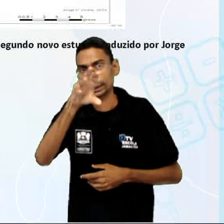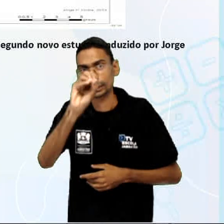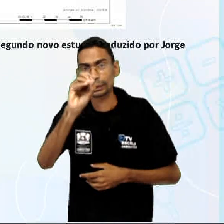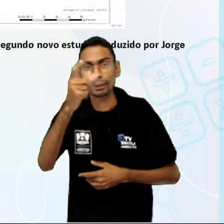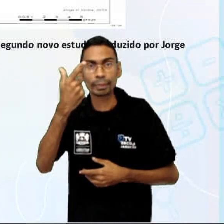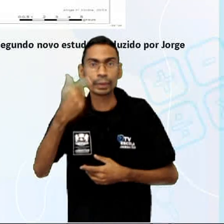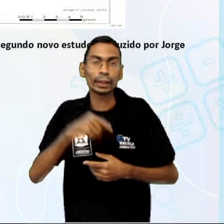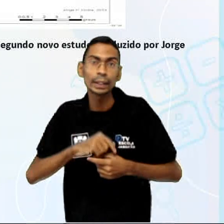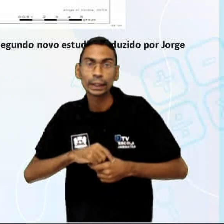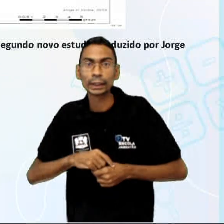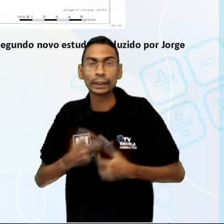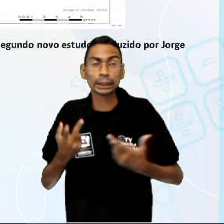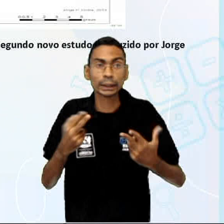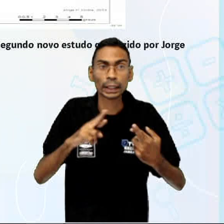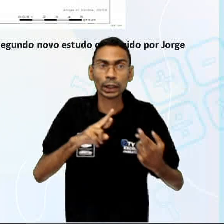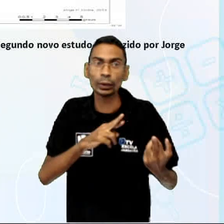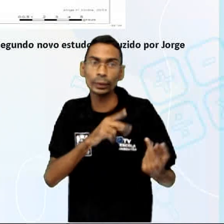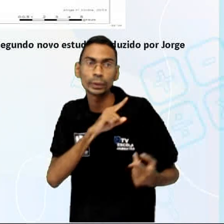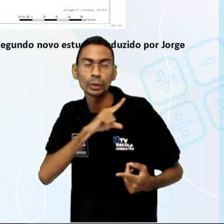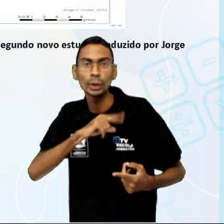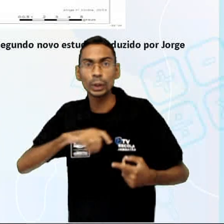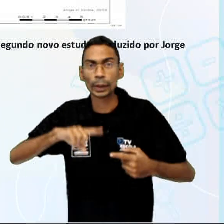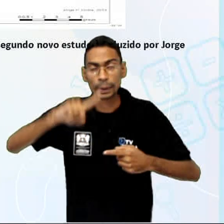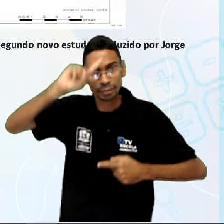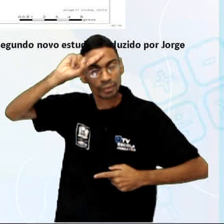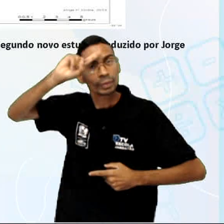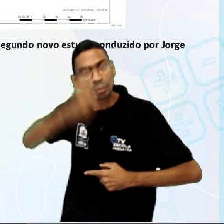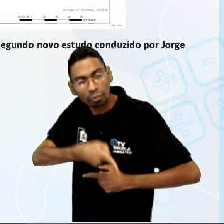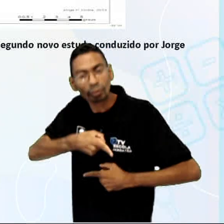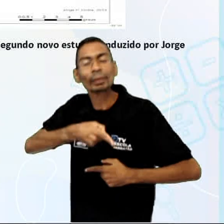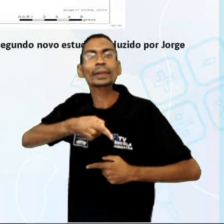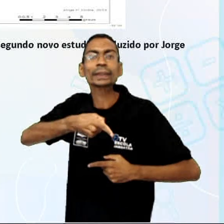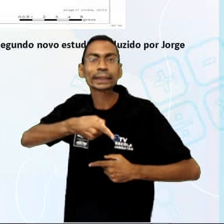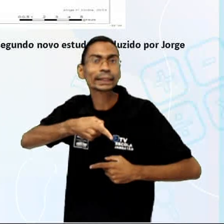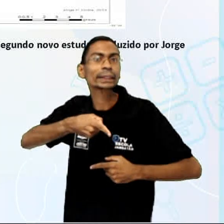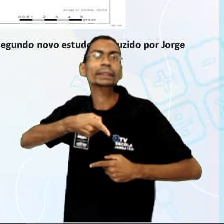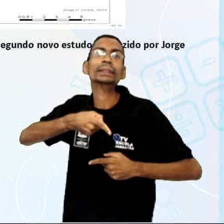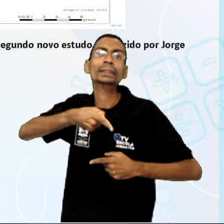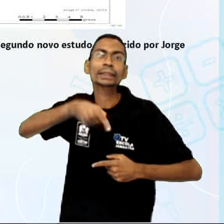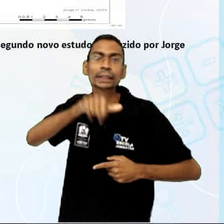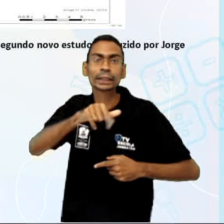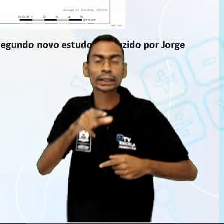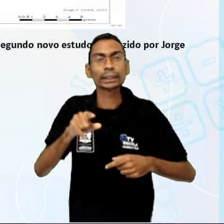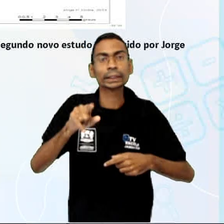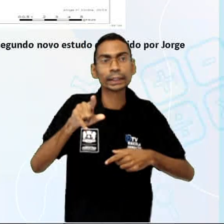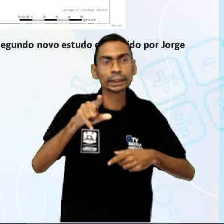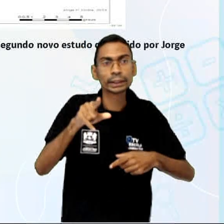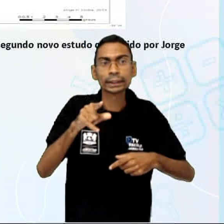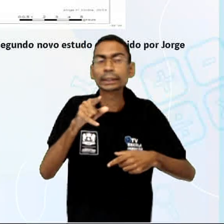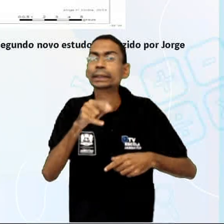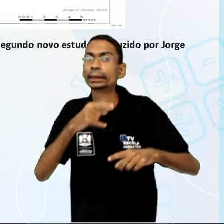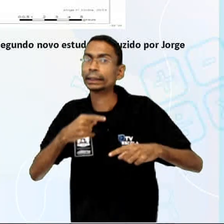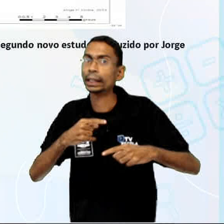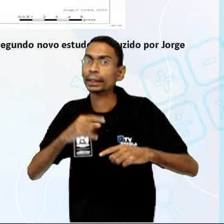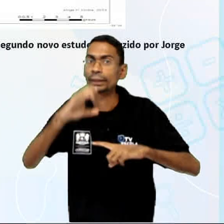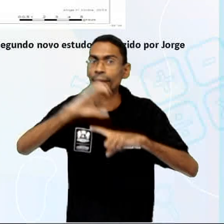máxima dessa capitania. Imagine, cada capitania hereditária se assemelha a um